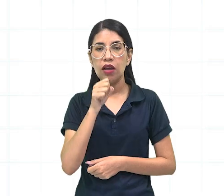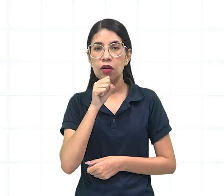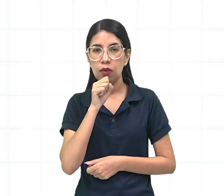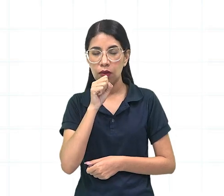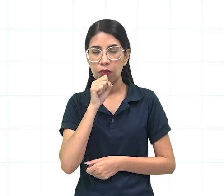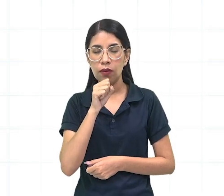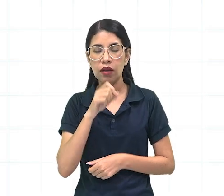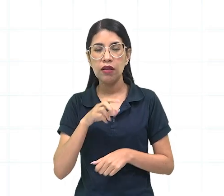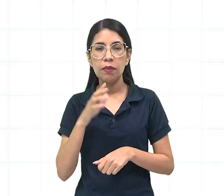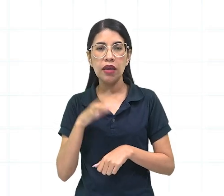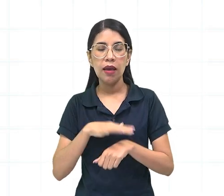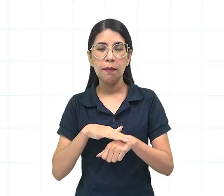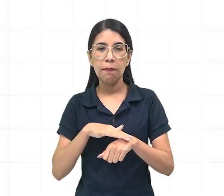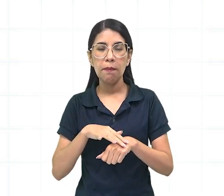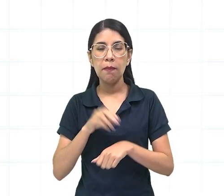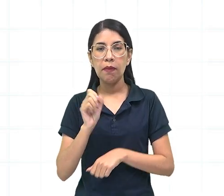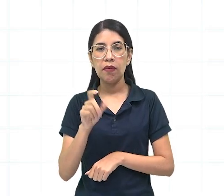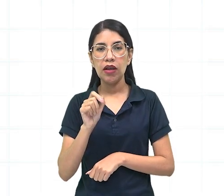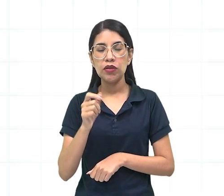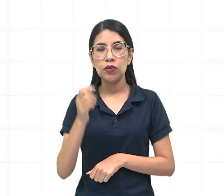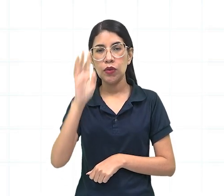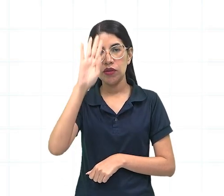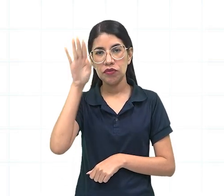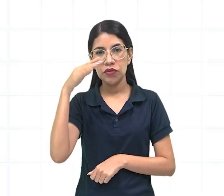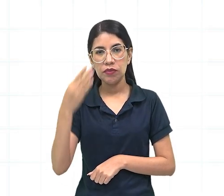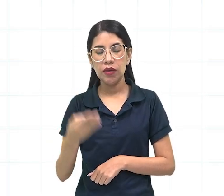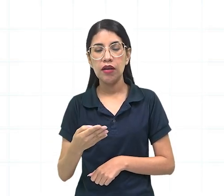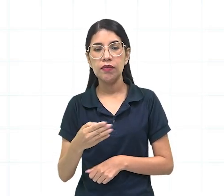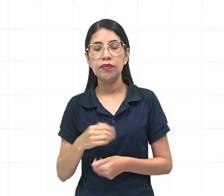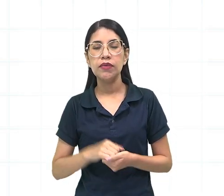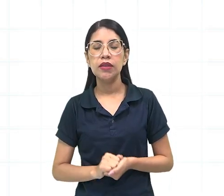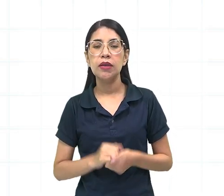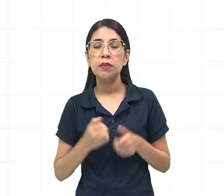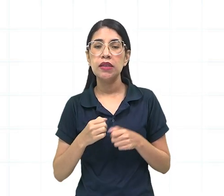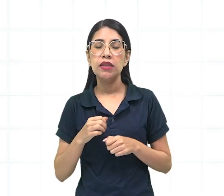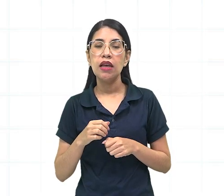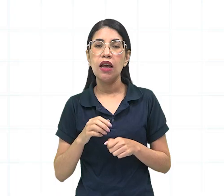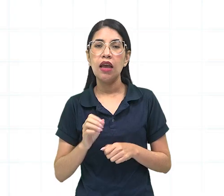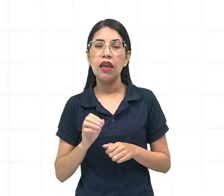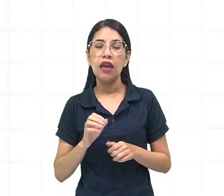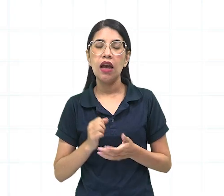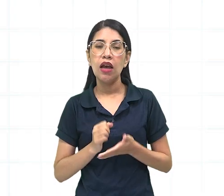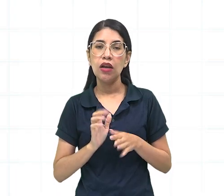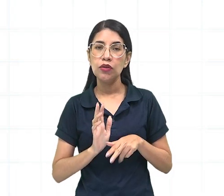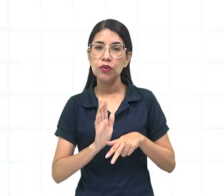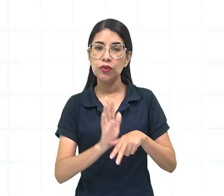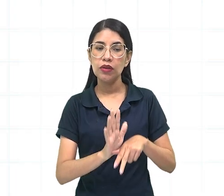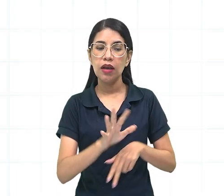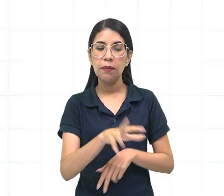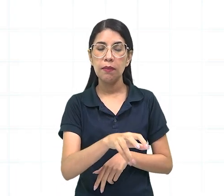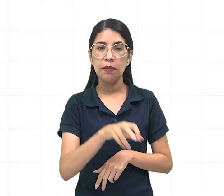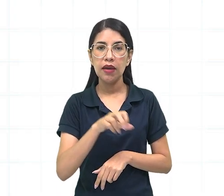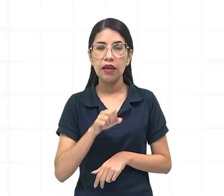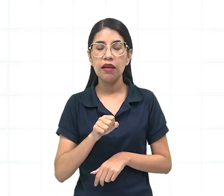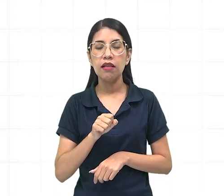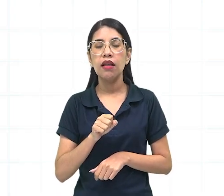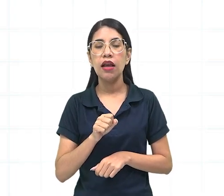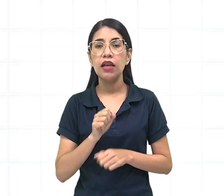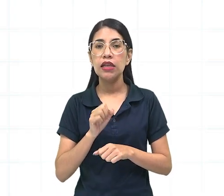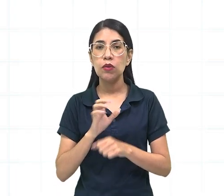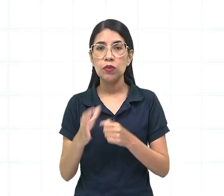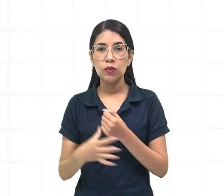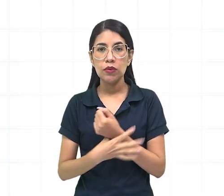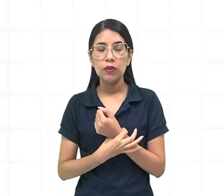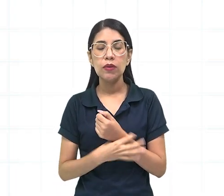pele azulada e inconsciência. Nesse caso, deve-se retirar a pessoa da água com segurança, verificar se ela